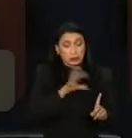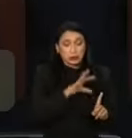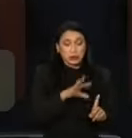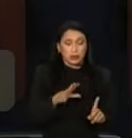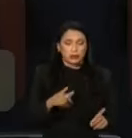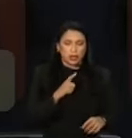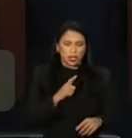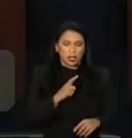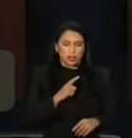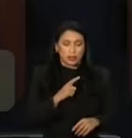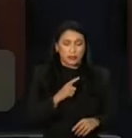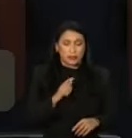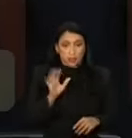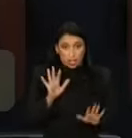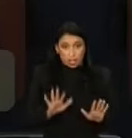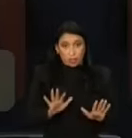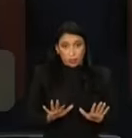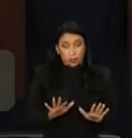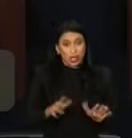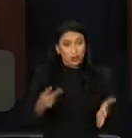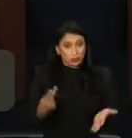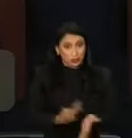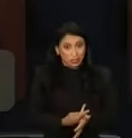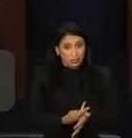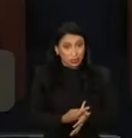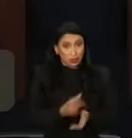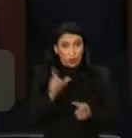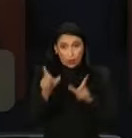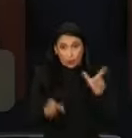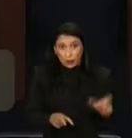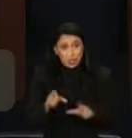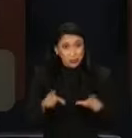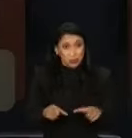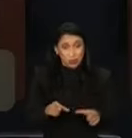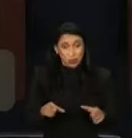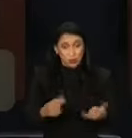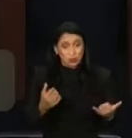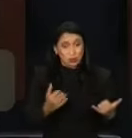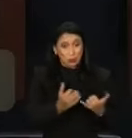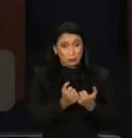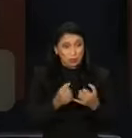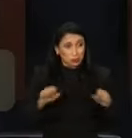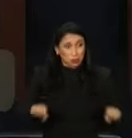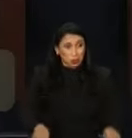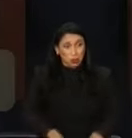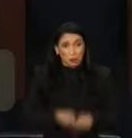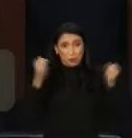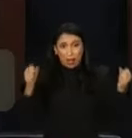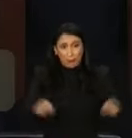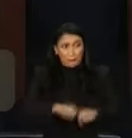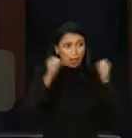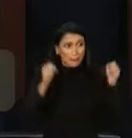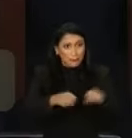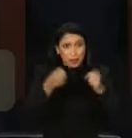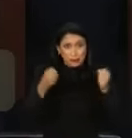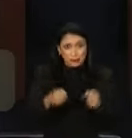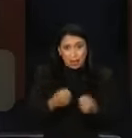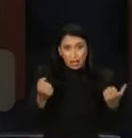os vândalos que destruíram bens de inestimável valor para a República, incluindo os bens